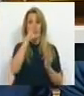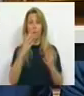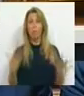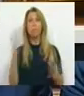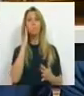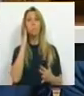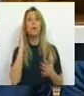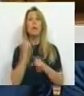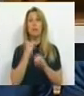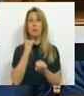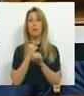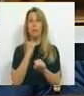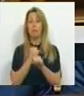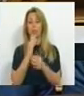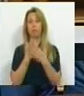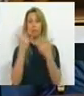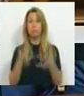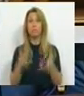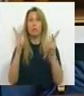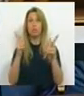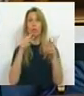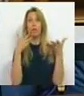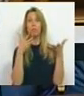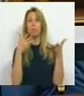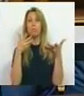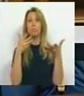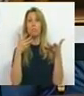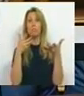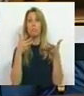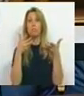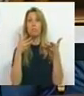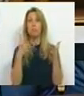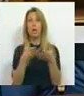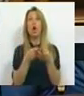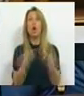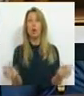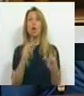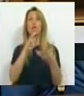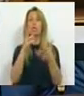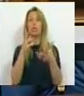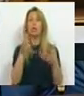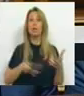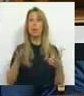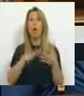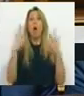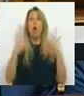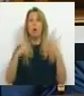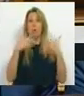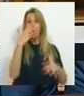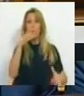ter disponível para acudir à situação orçamental, se